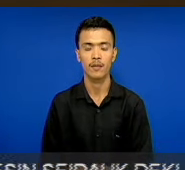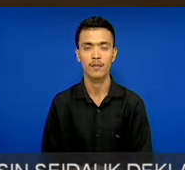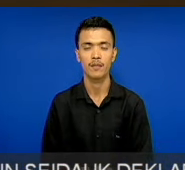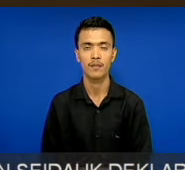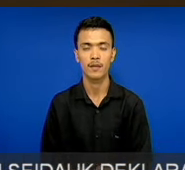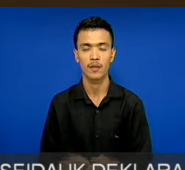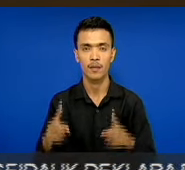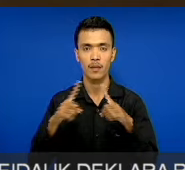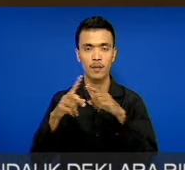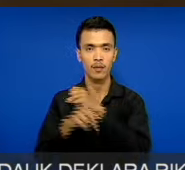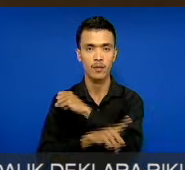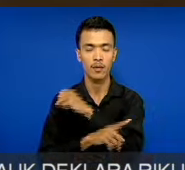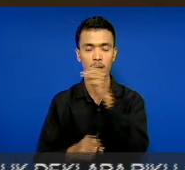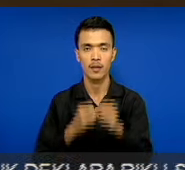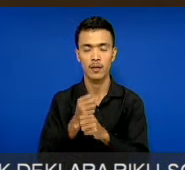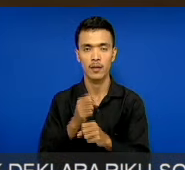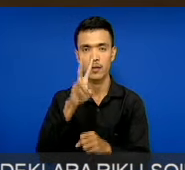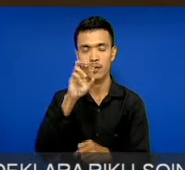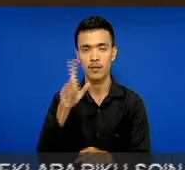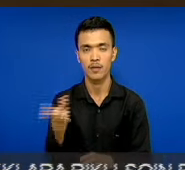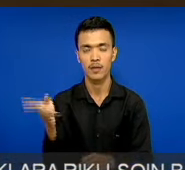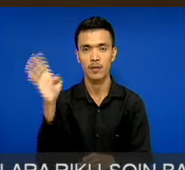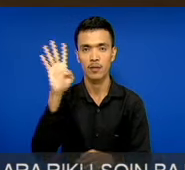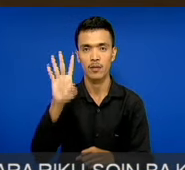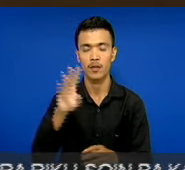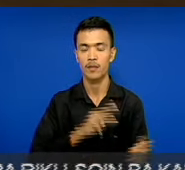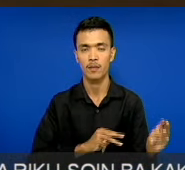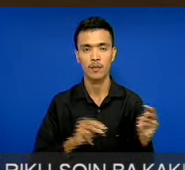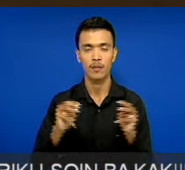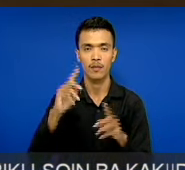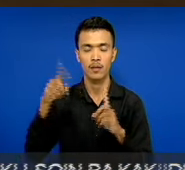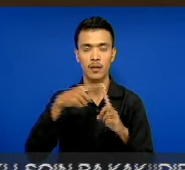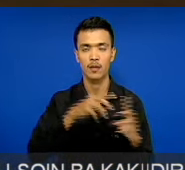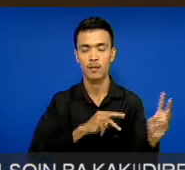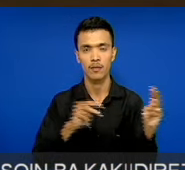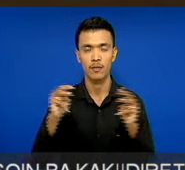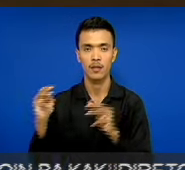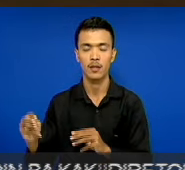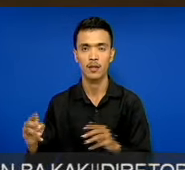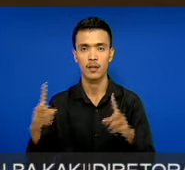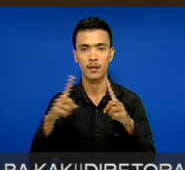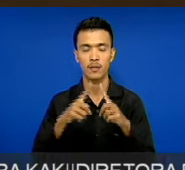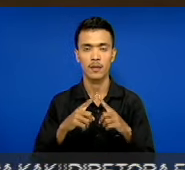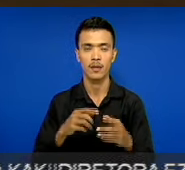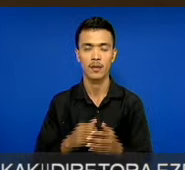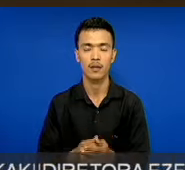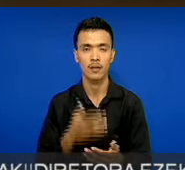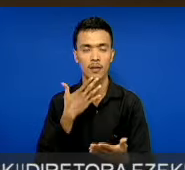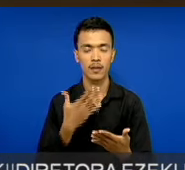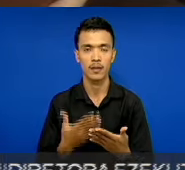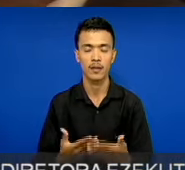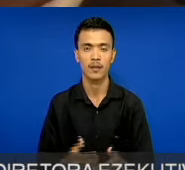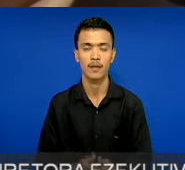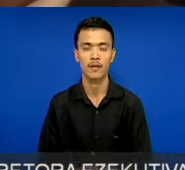o Portugal de 2024. Quanto mudou para melhor, para muito melhor em todas as